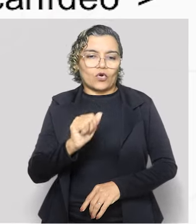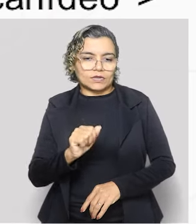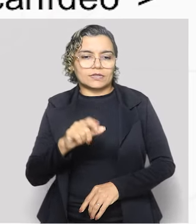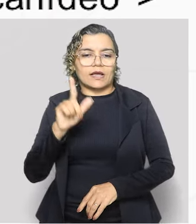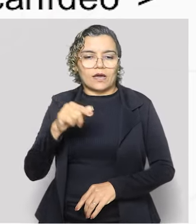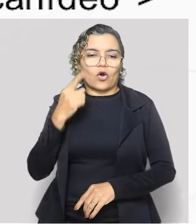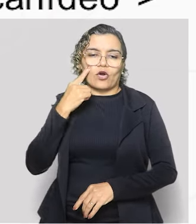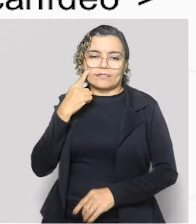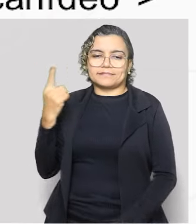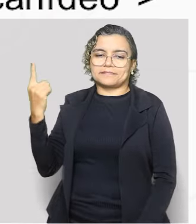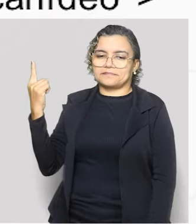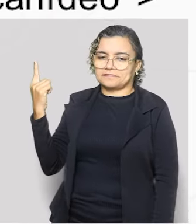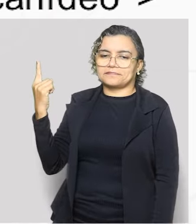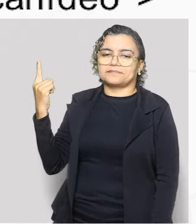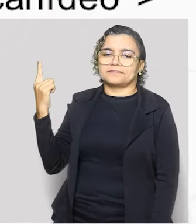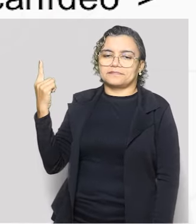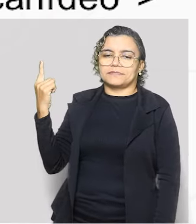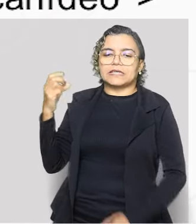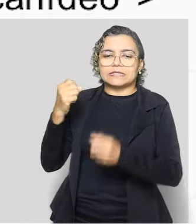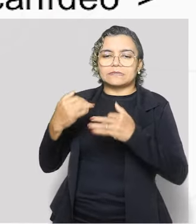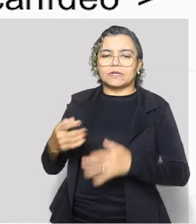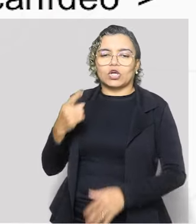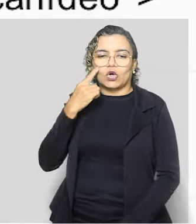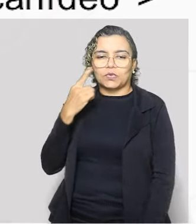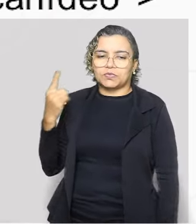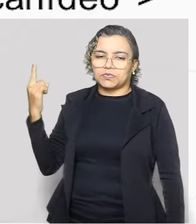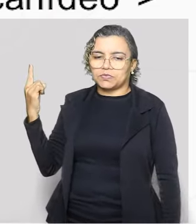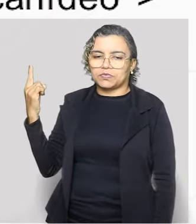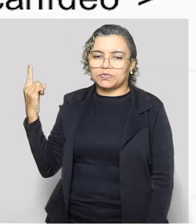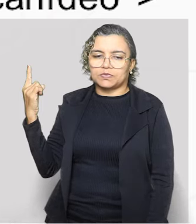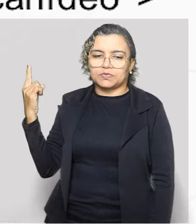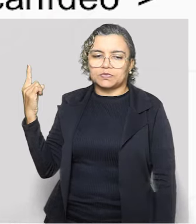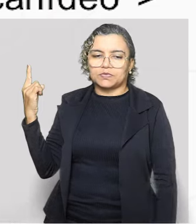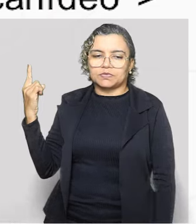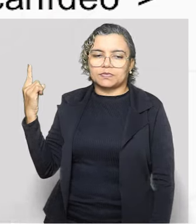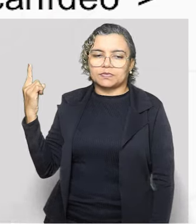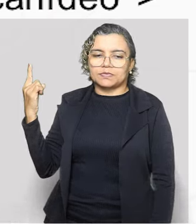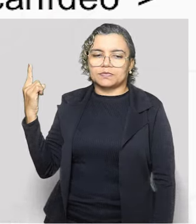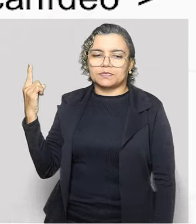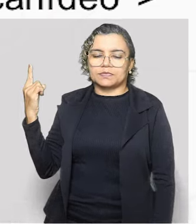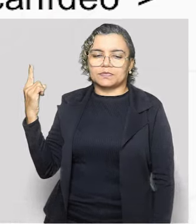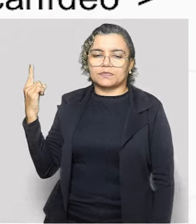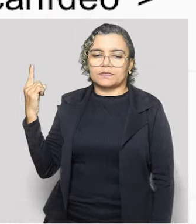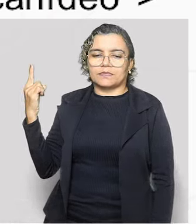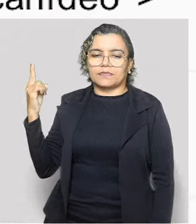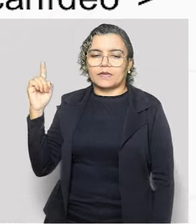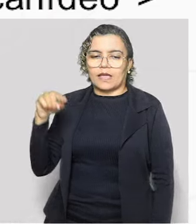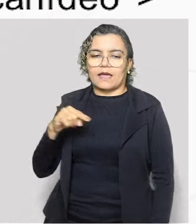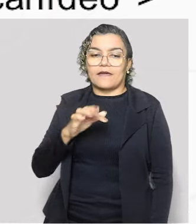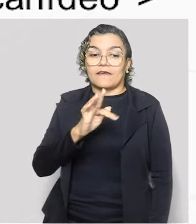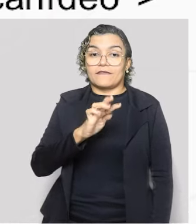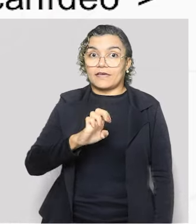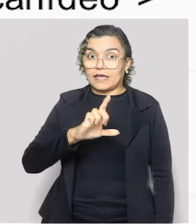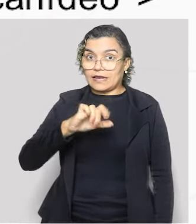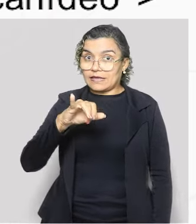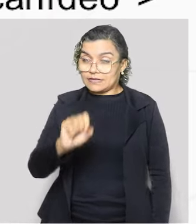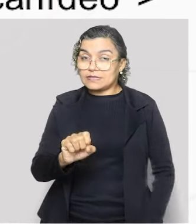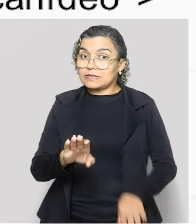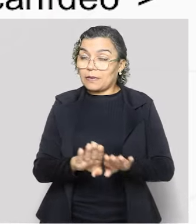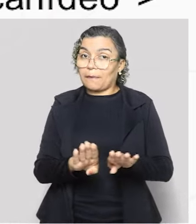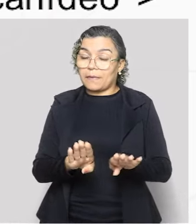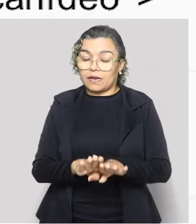um cordado ela é um mamífero ela é carnívora é um felídeo né Faz parte aí do gênero felis tá bom